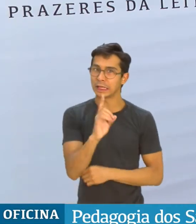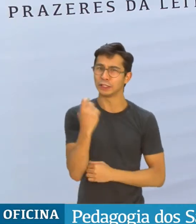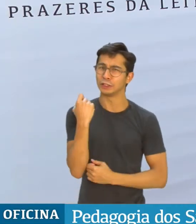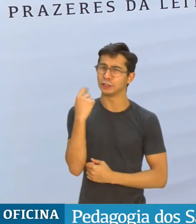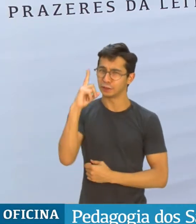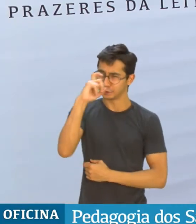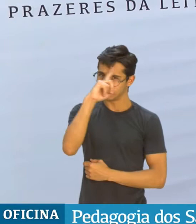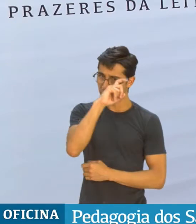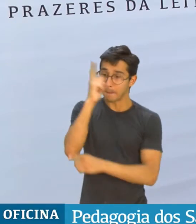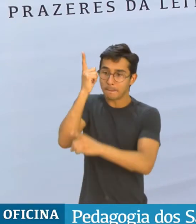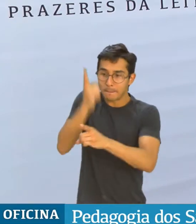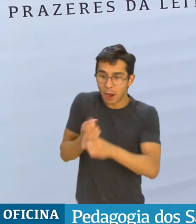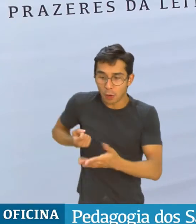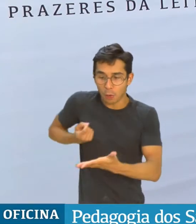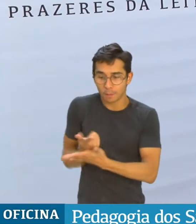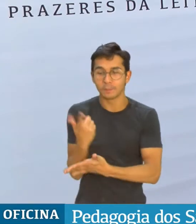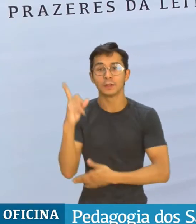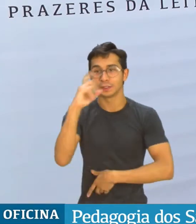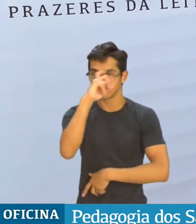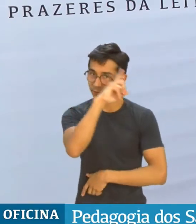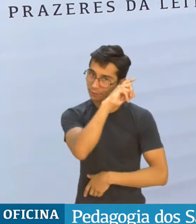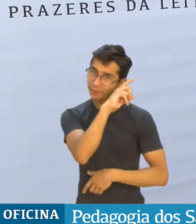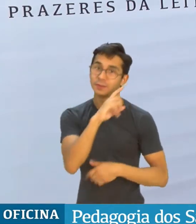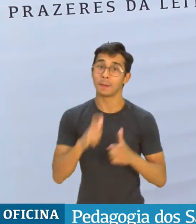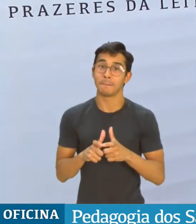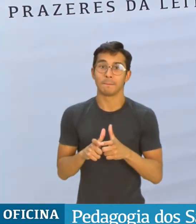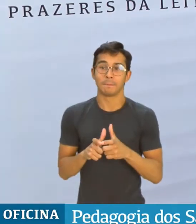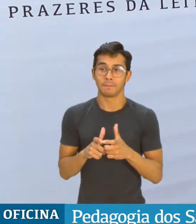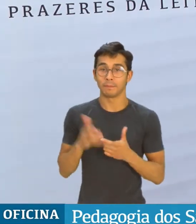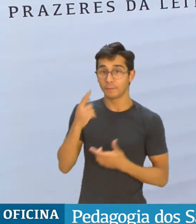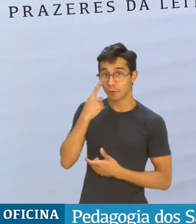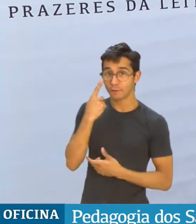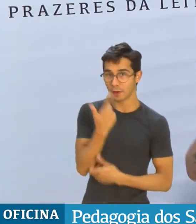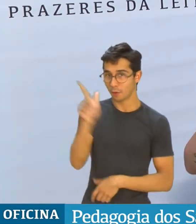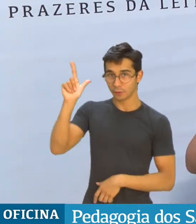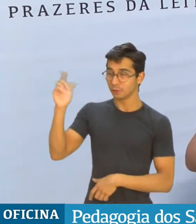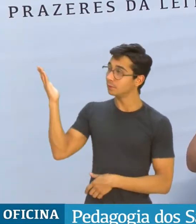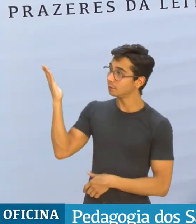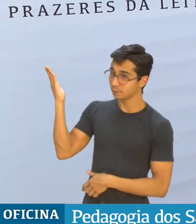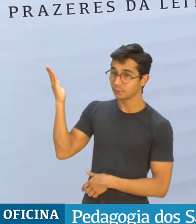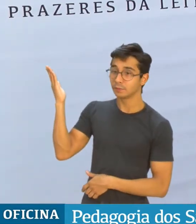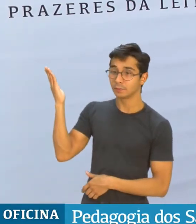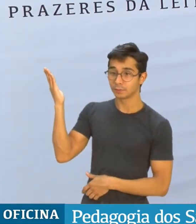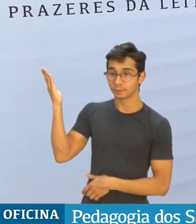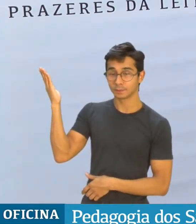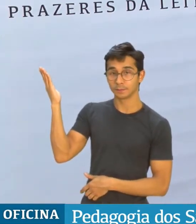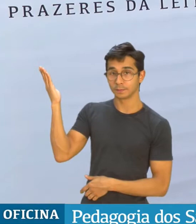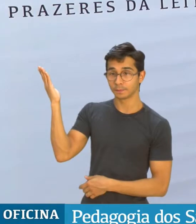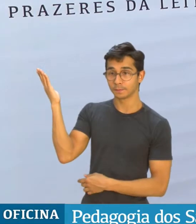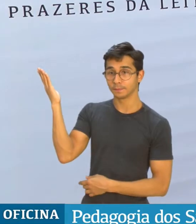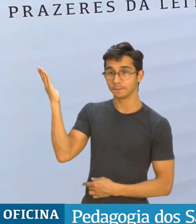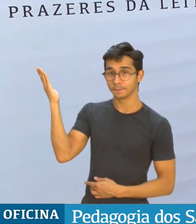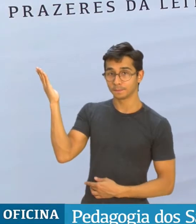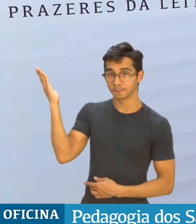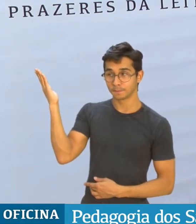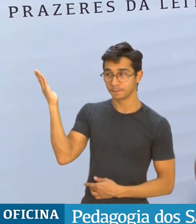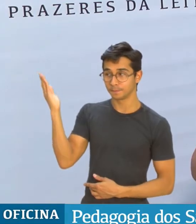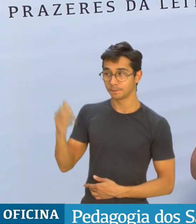em dia, porque a maior parte foi publicação independente. Sarau da Brasa, Sarau da